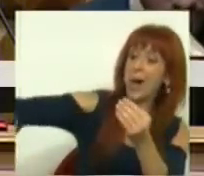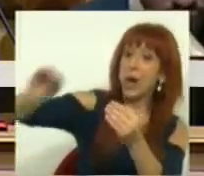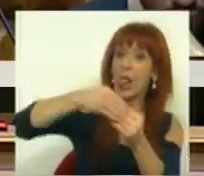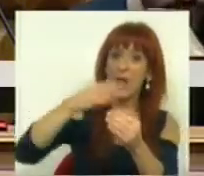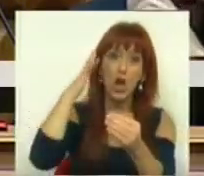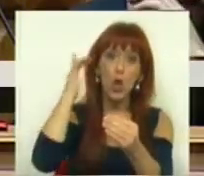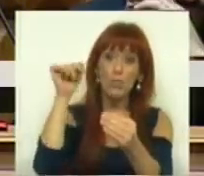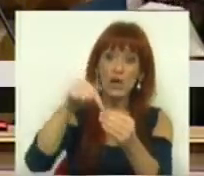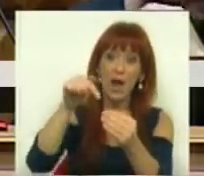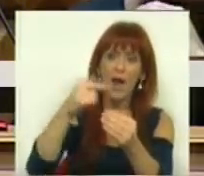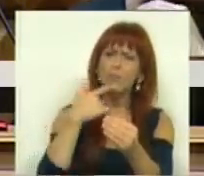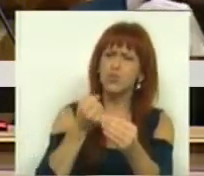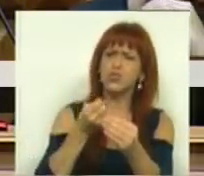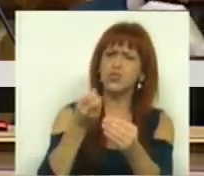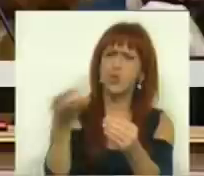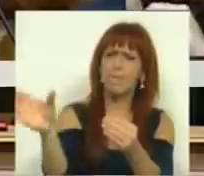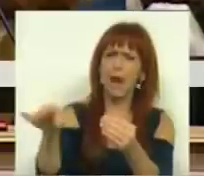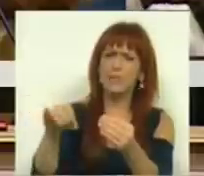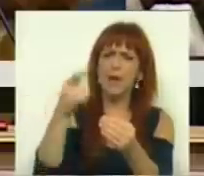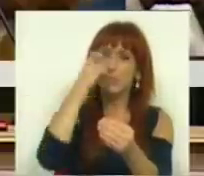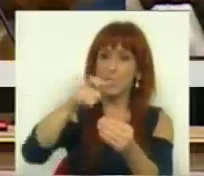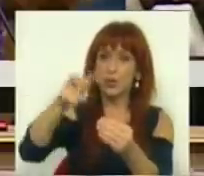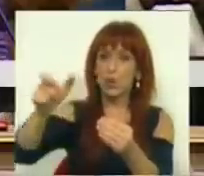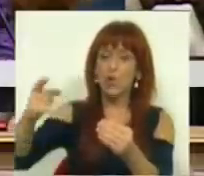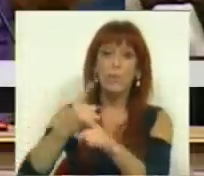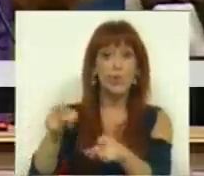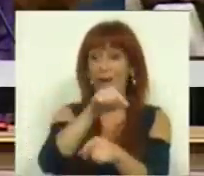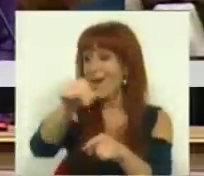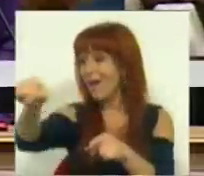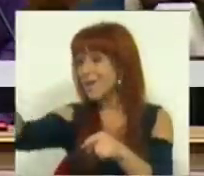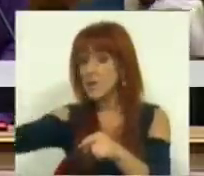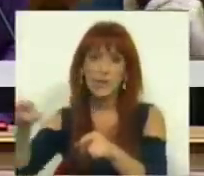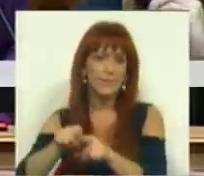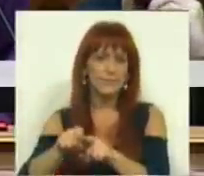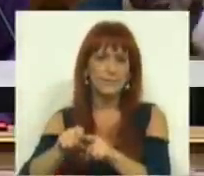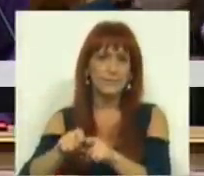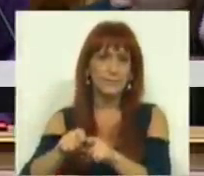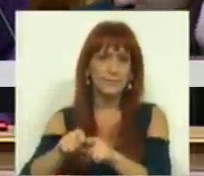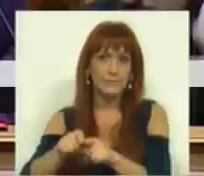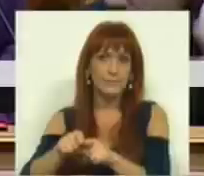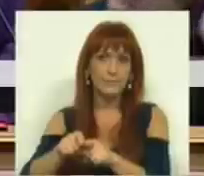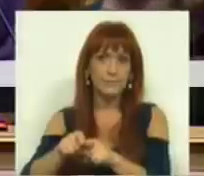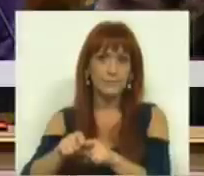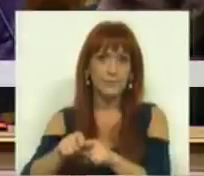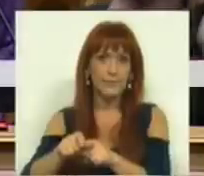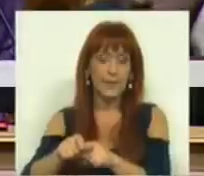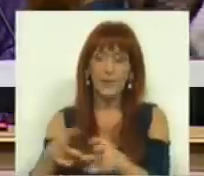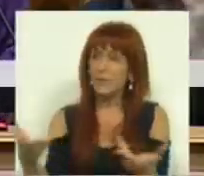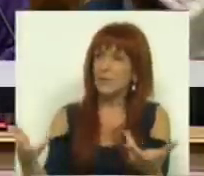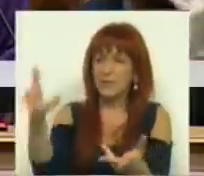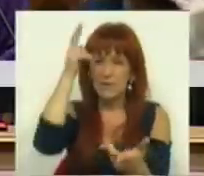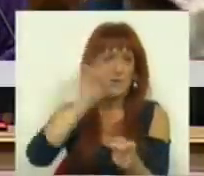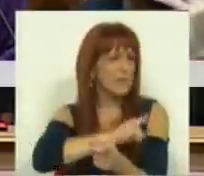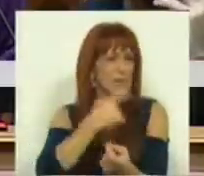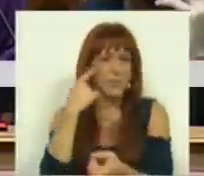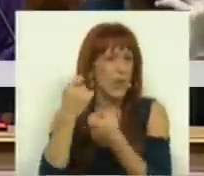estes números bastantes mais pessoas, porque são aquelas que já estão desencorajadas